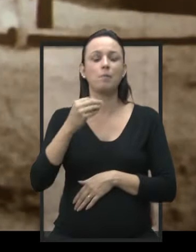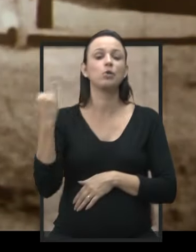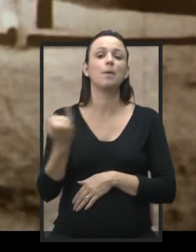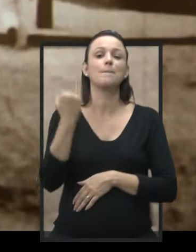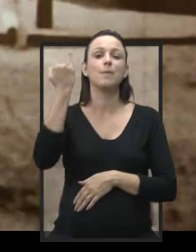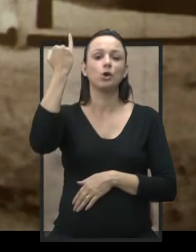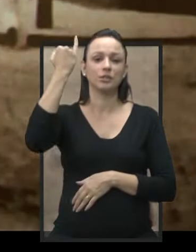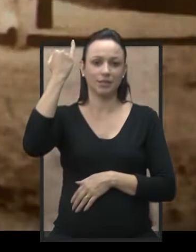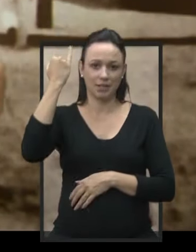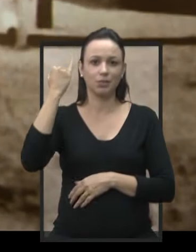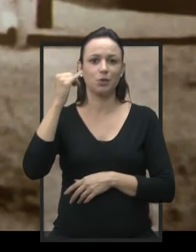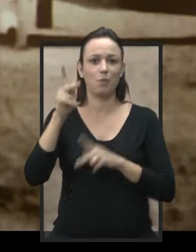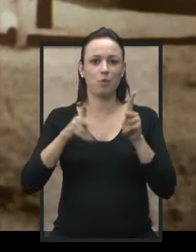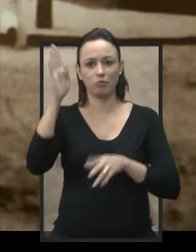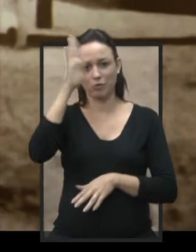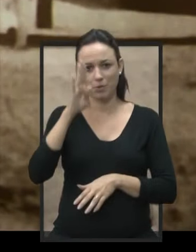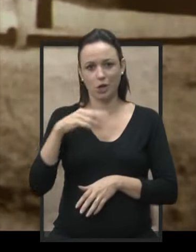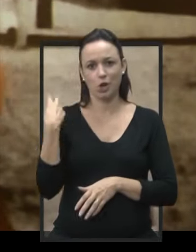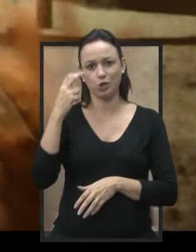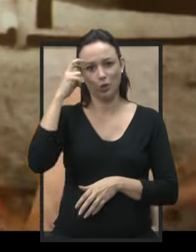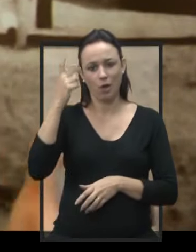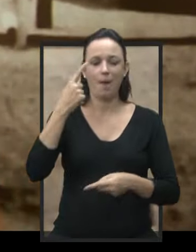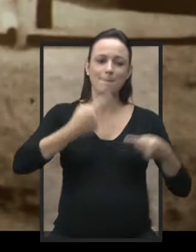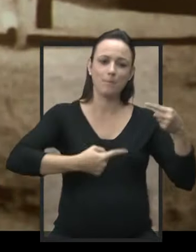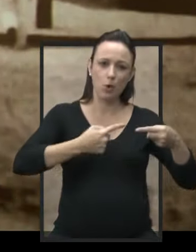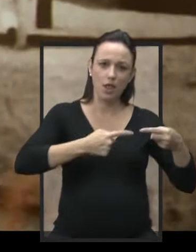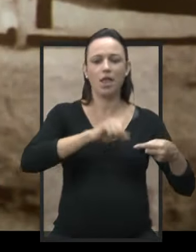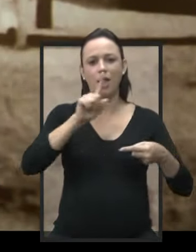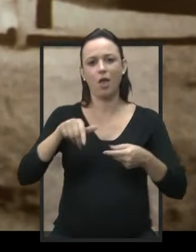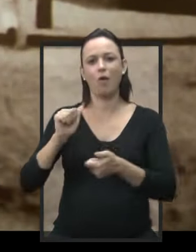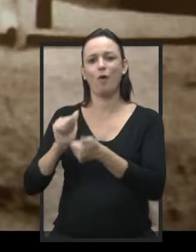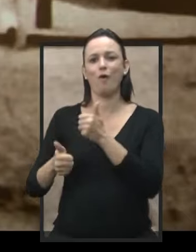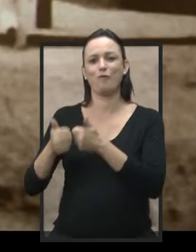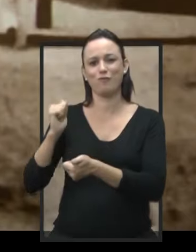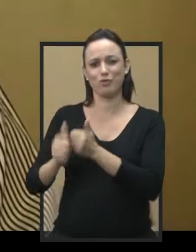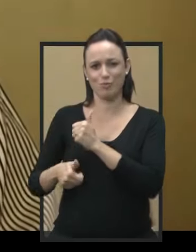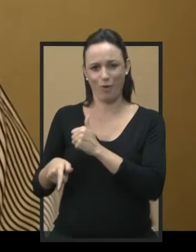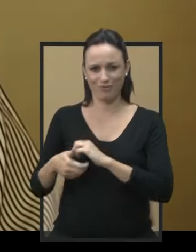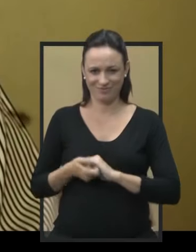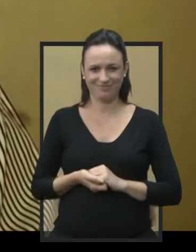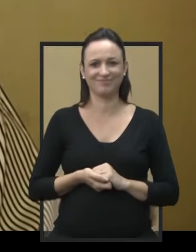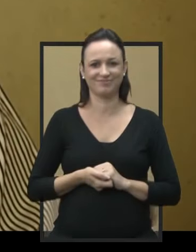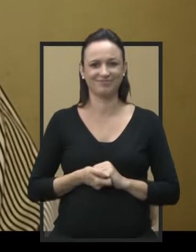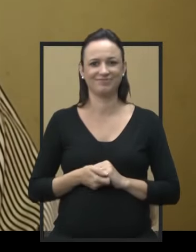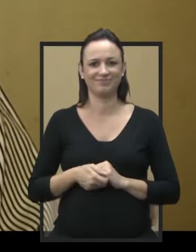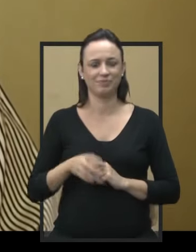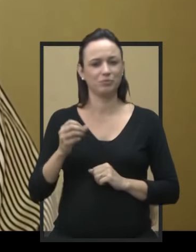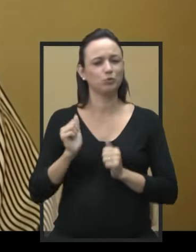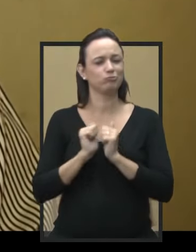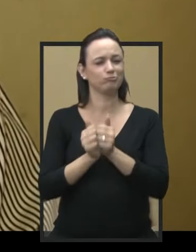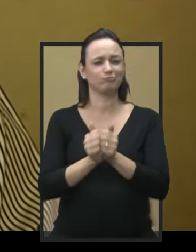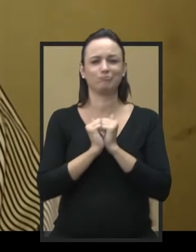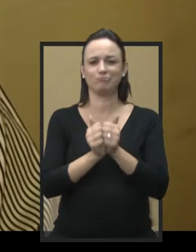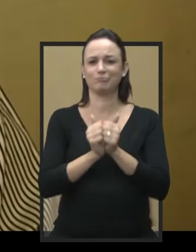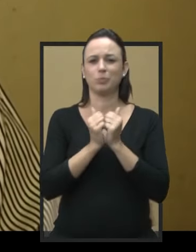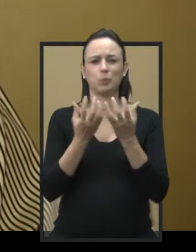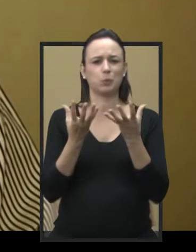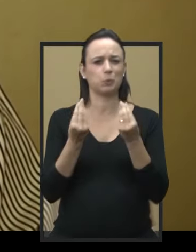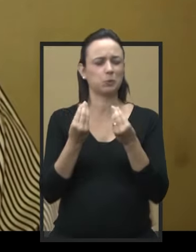muito importantes do povo brasileiro, da nossa cultura, que é a política e o futebol. Mas foi um grande